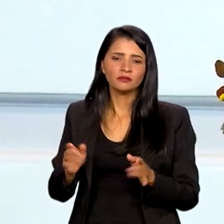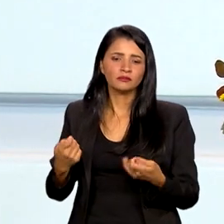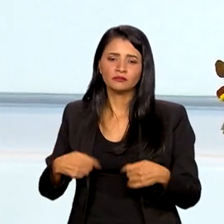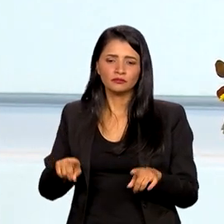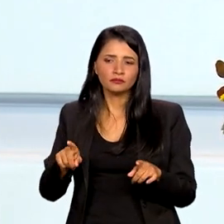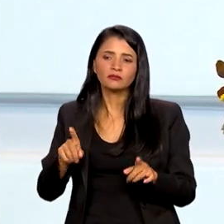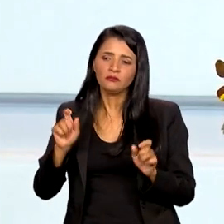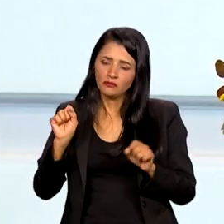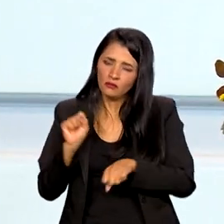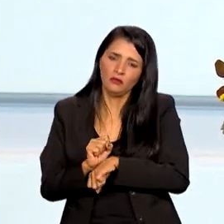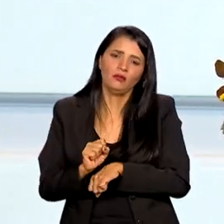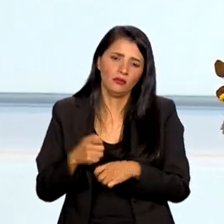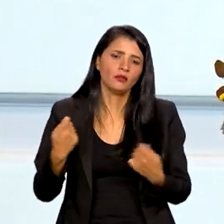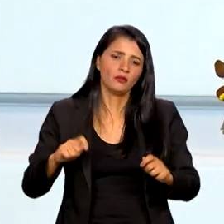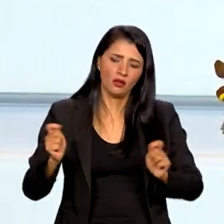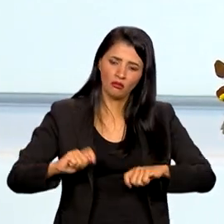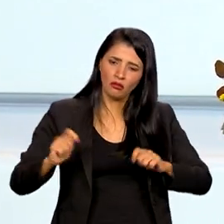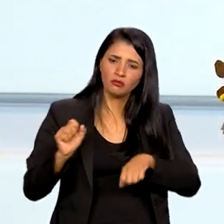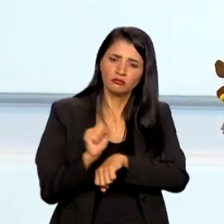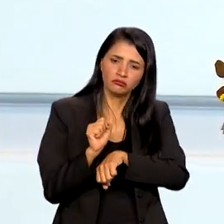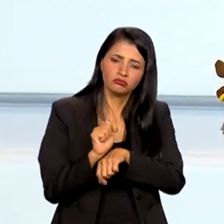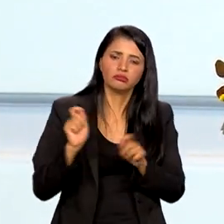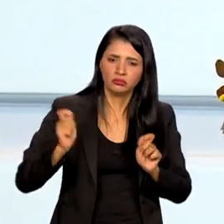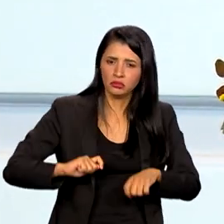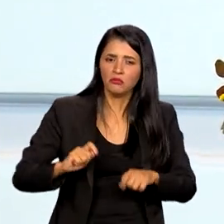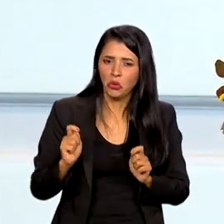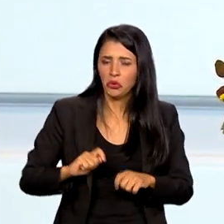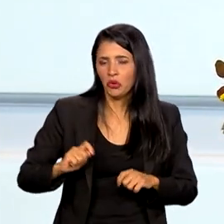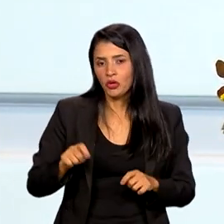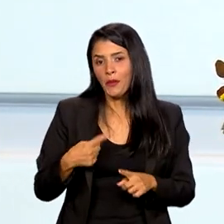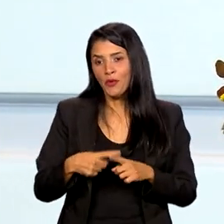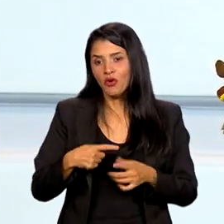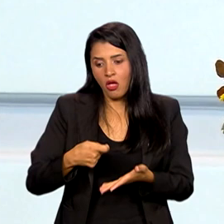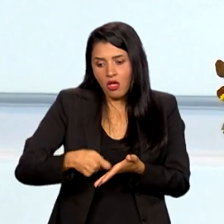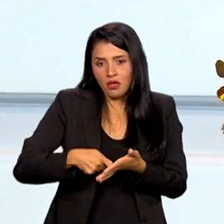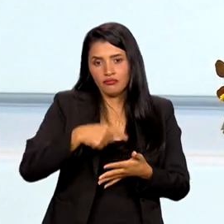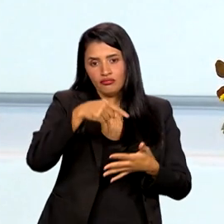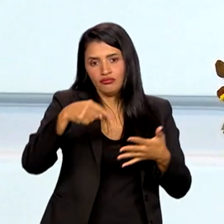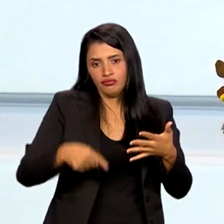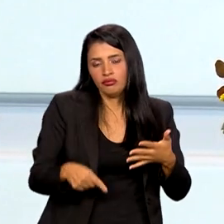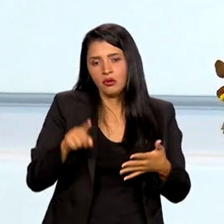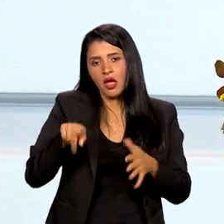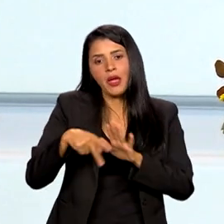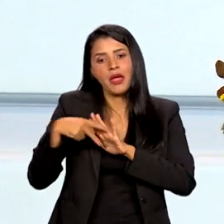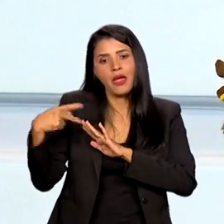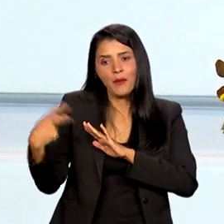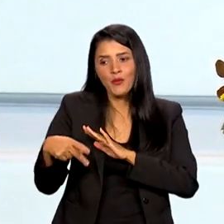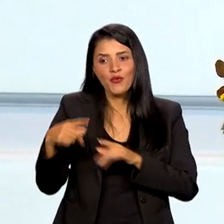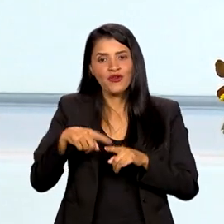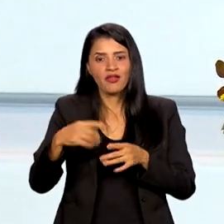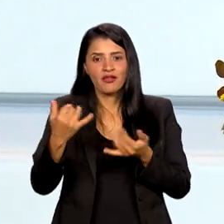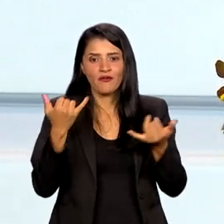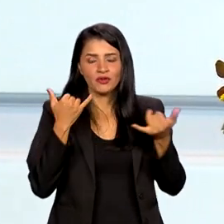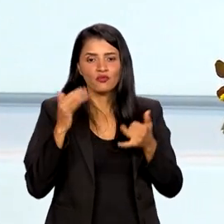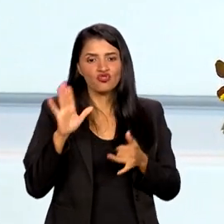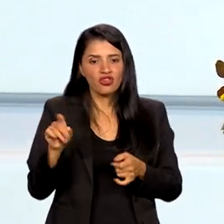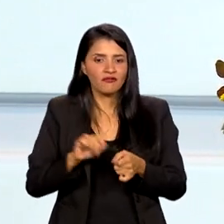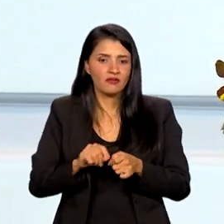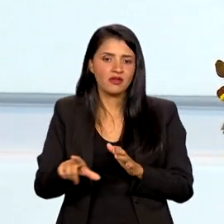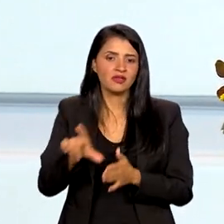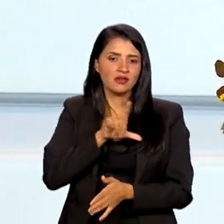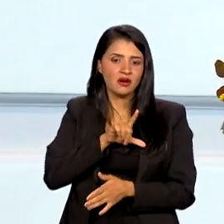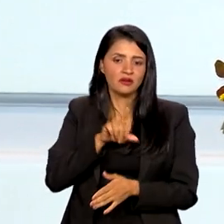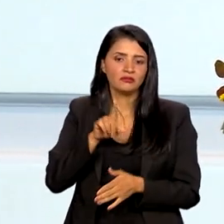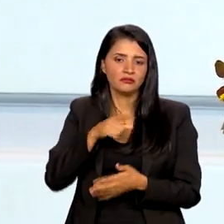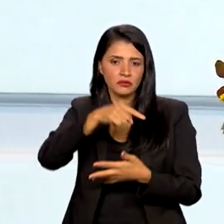Não, dá para esperar, dá para esperar. Até porque grande parte das exigências são muito fruto do desconhecimento daquilo que nós já realizamos,